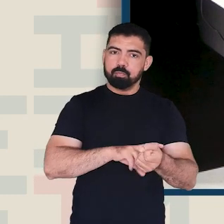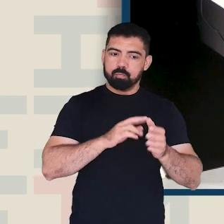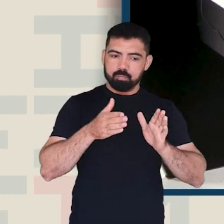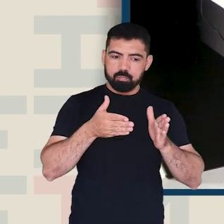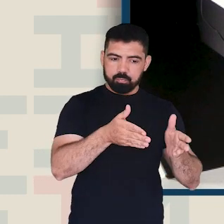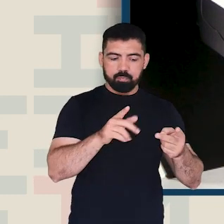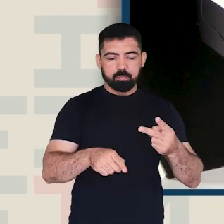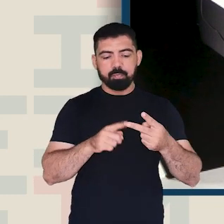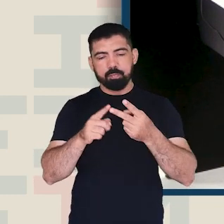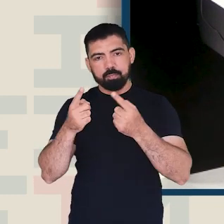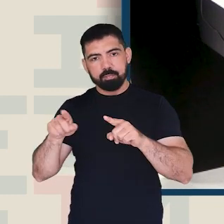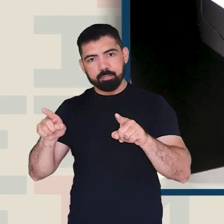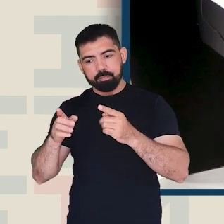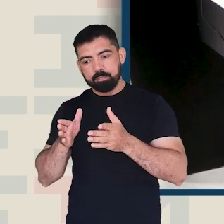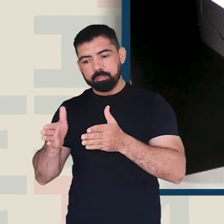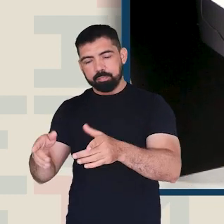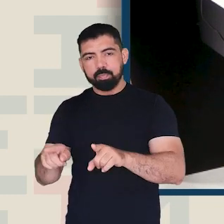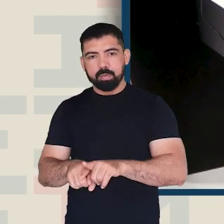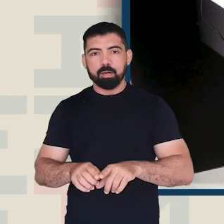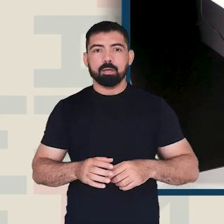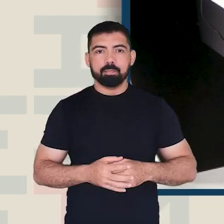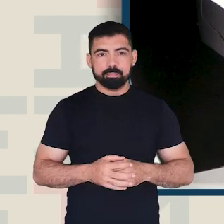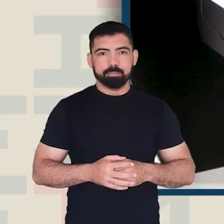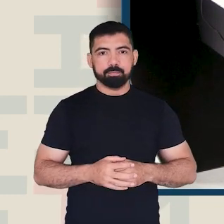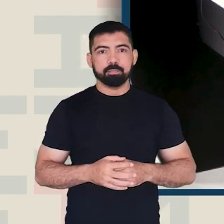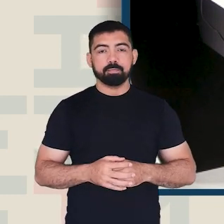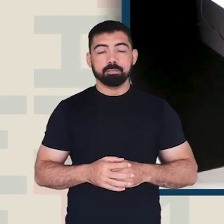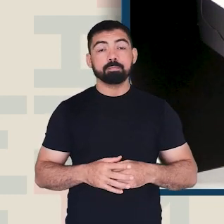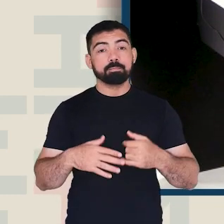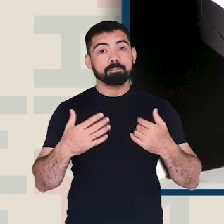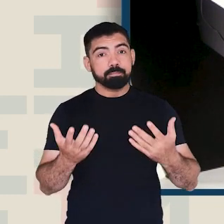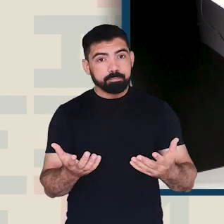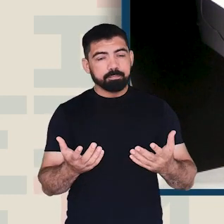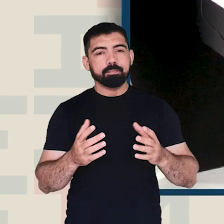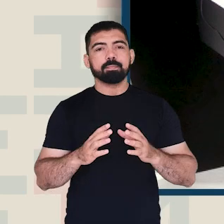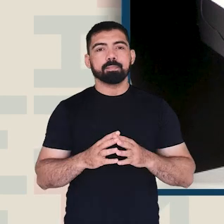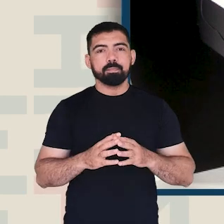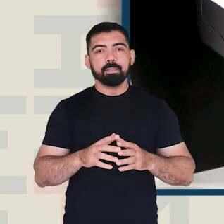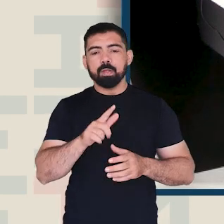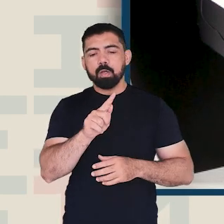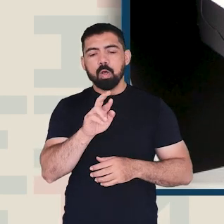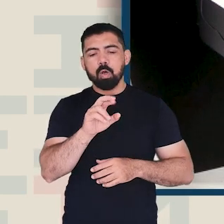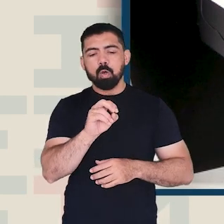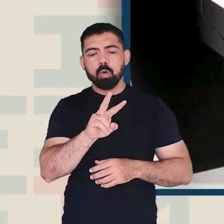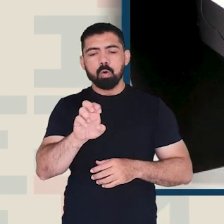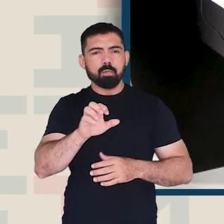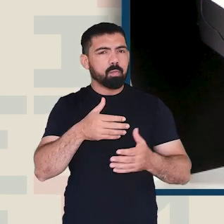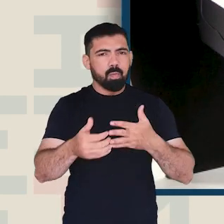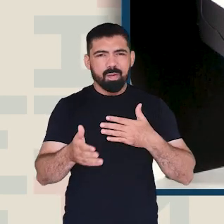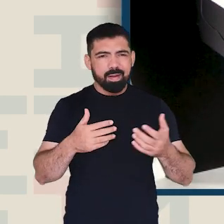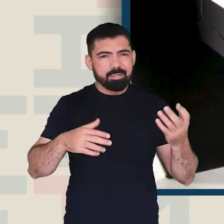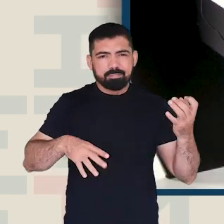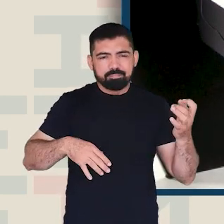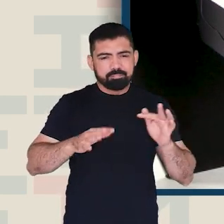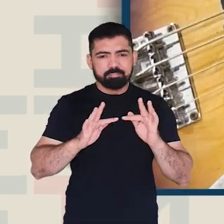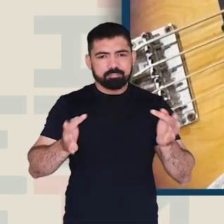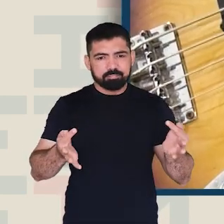Rítmica é diferentes durações de sons e pausas. Melódica, combinação de sons diferentes. Então, todo o groove, por mais simples que eu faça, por exemplo, se eu toco isso